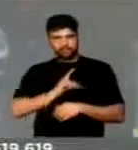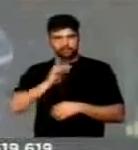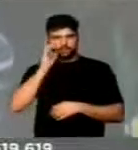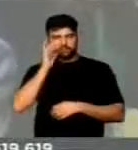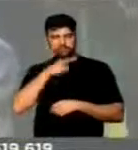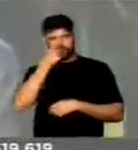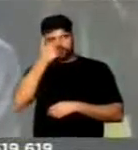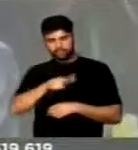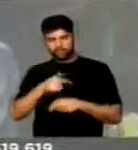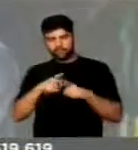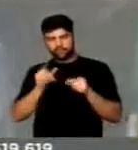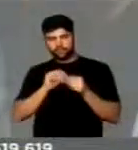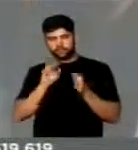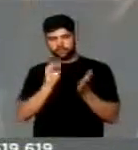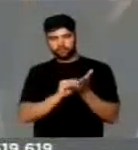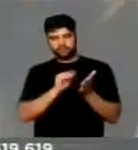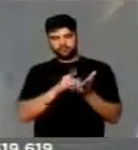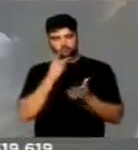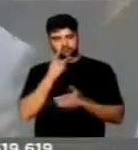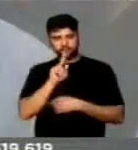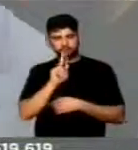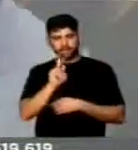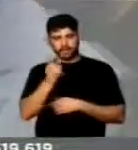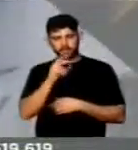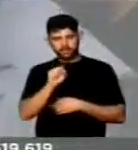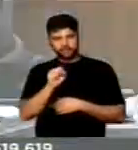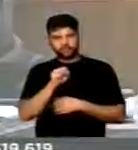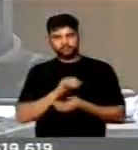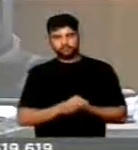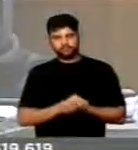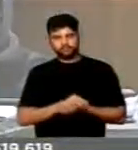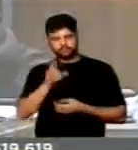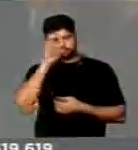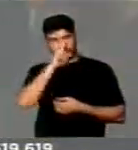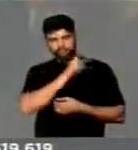Mais uma vez, ela faltou com a palavra. PHS como voto. Senhor presidente, o